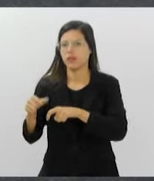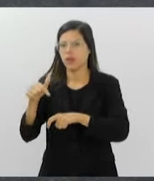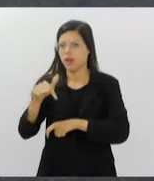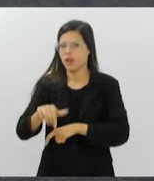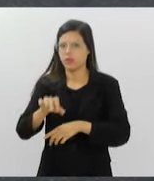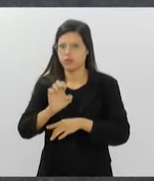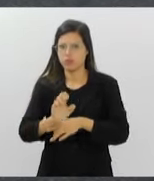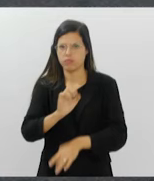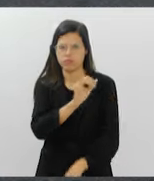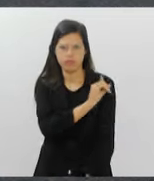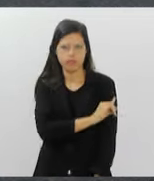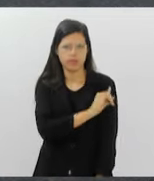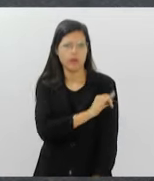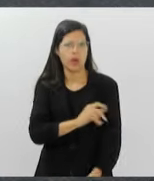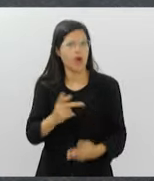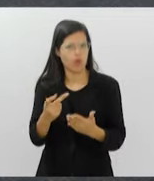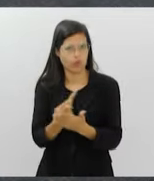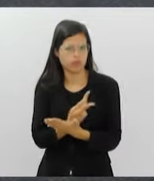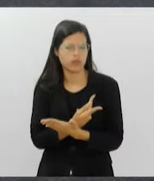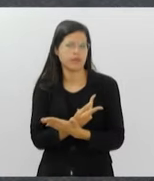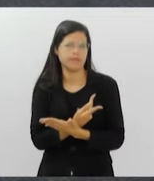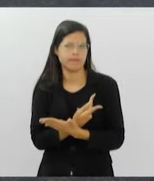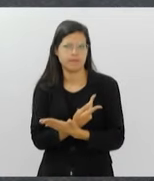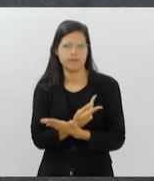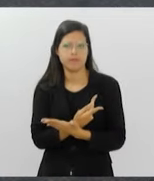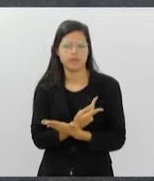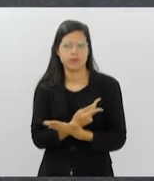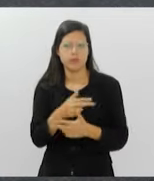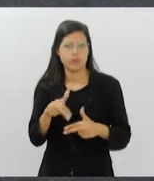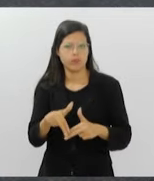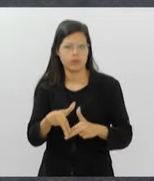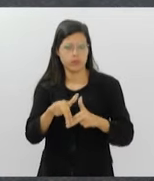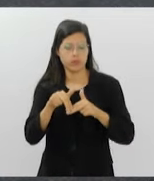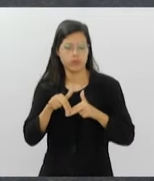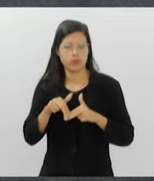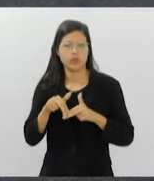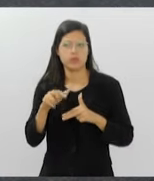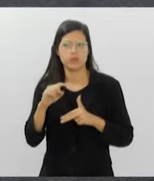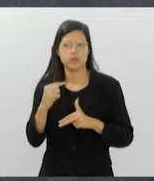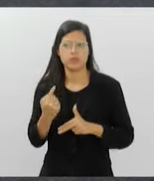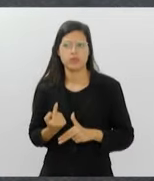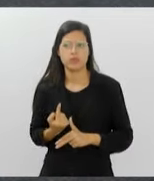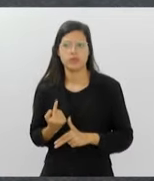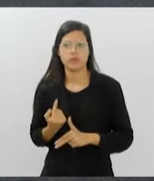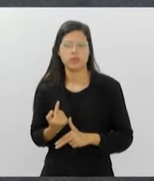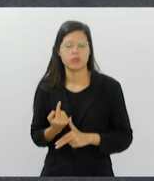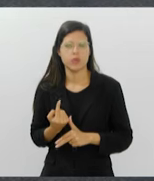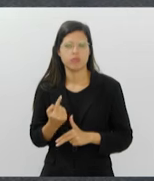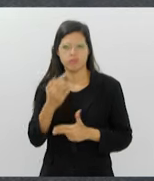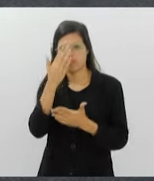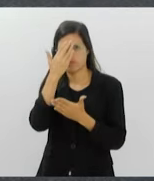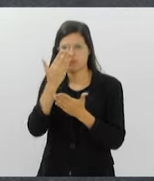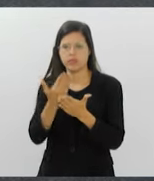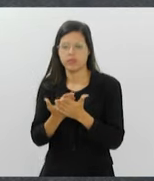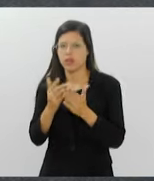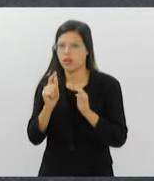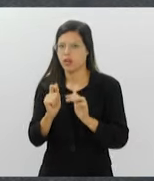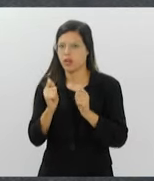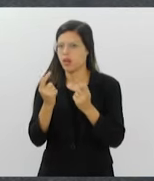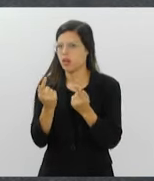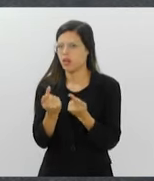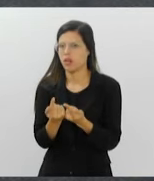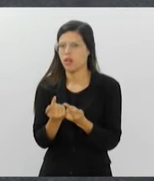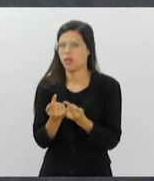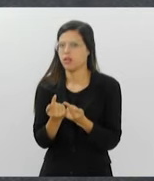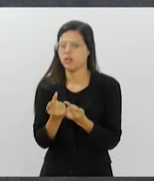no estado do Rio de Janeiro. Com isso, nós pautamos que o Parlamento Fluminense não pode